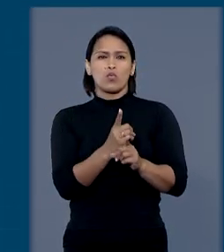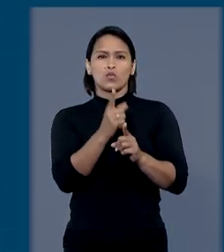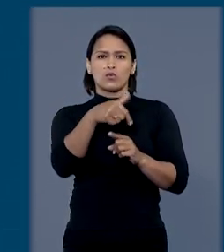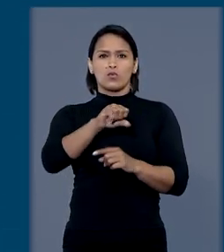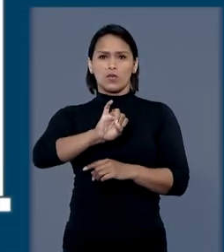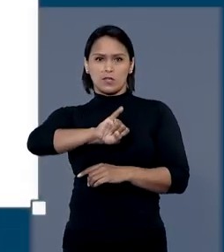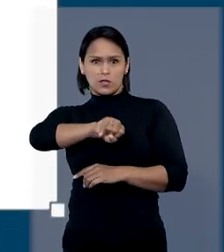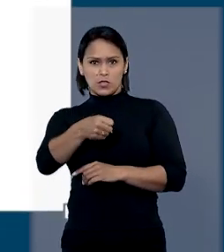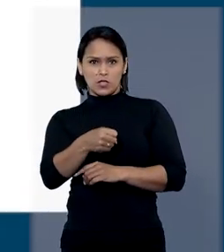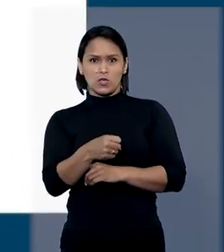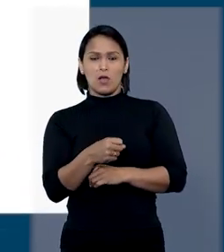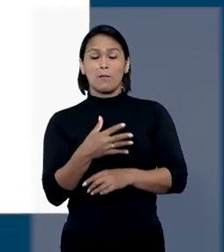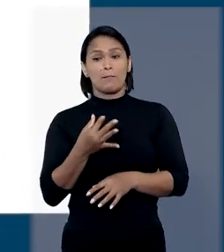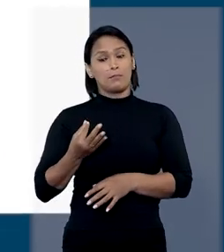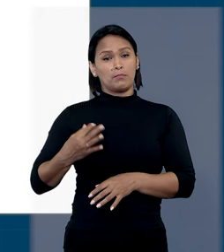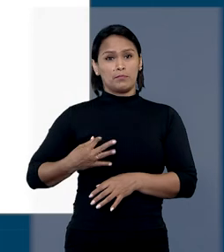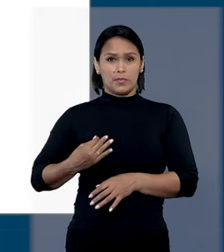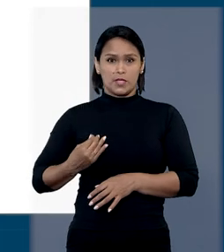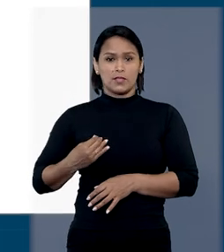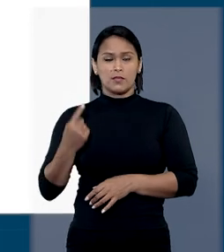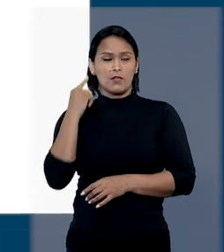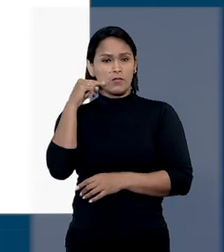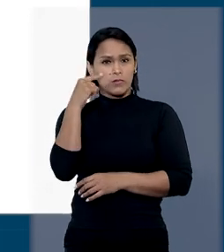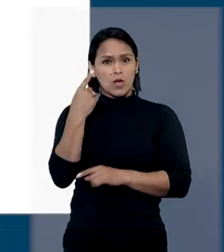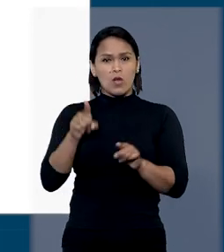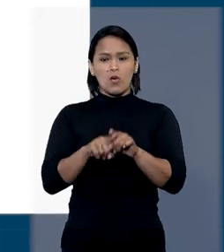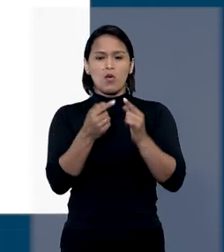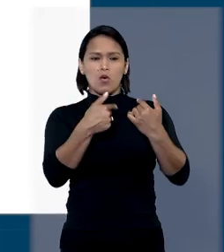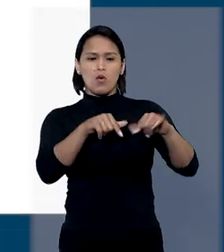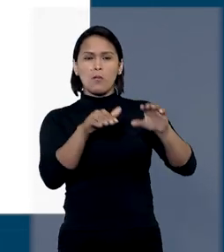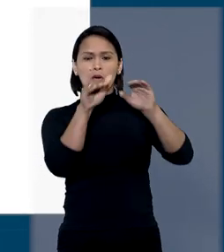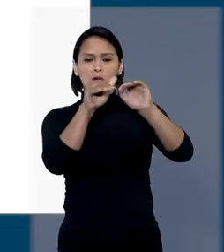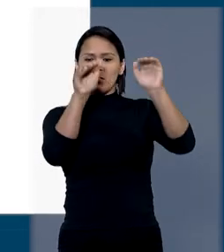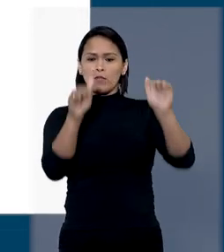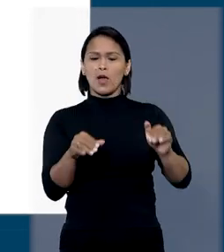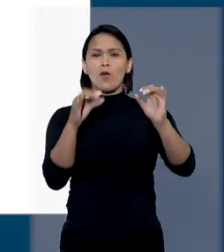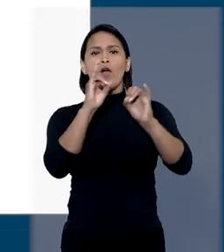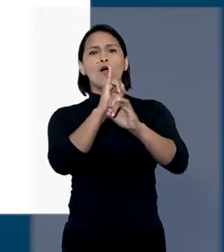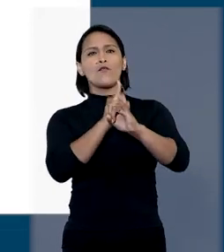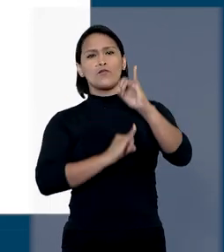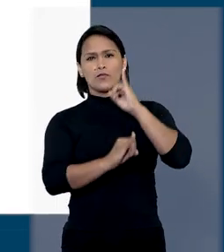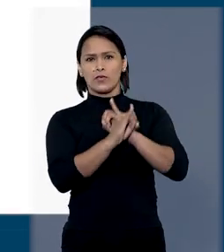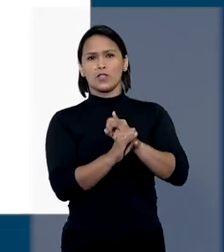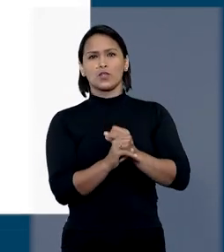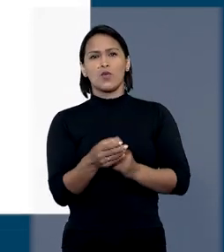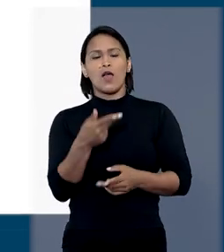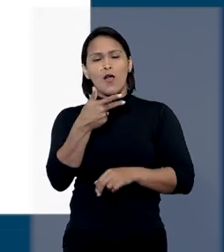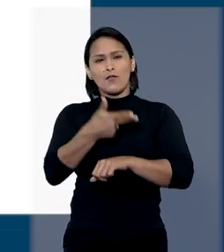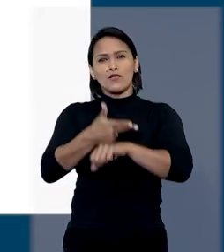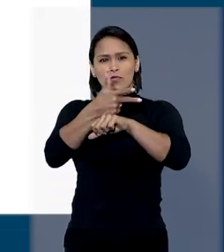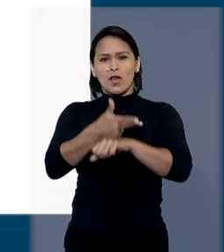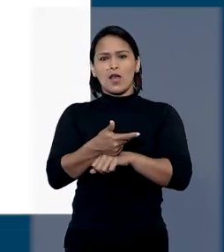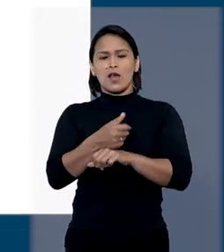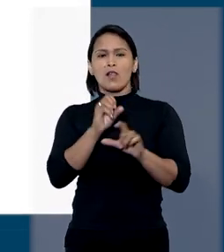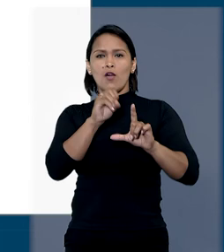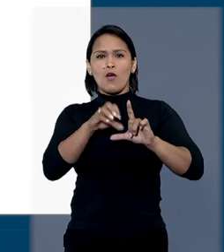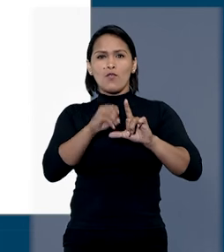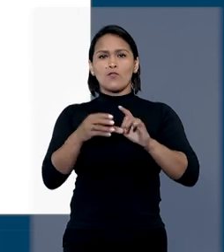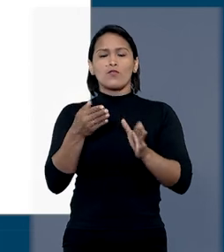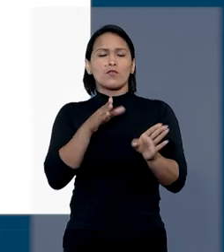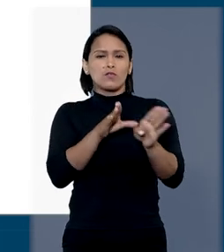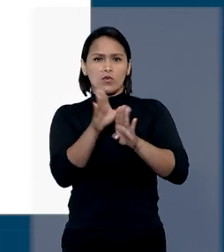em contato com o STJ, presencialmente no espaço do advogado ou pelo balcão virtual, falando ao vivo com os